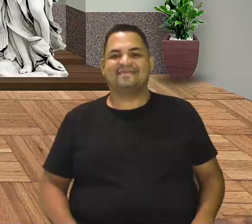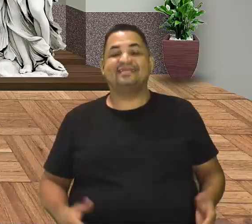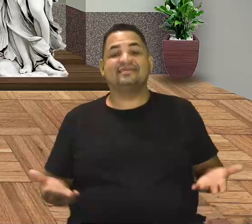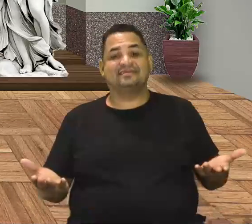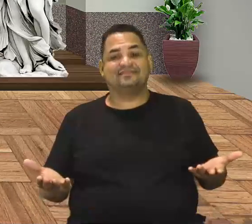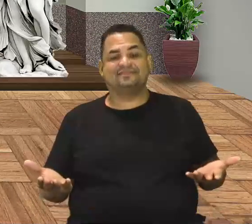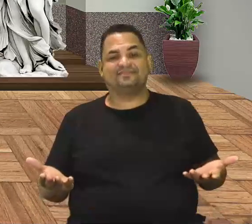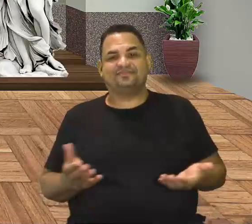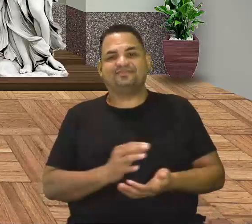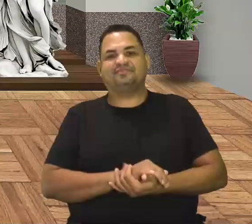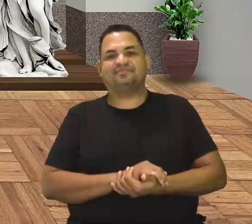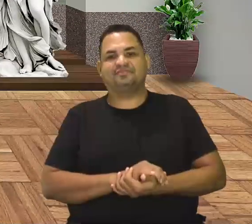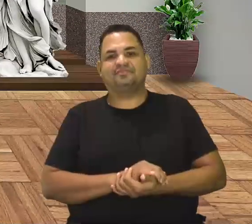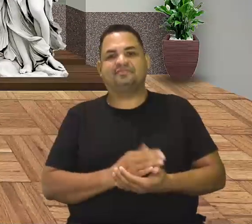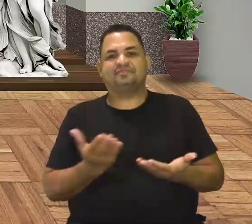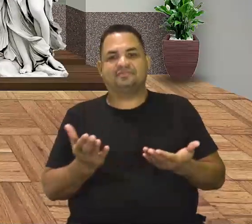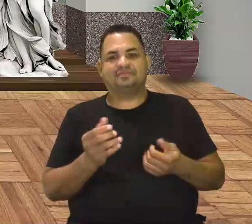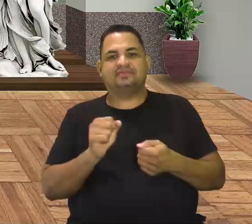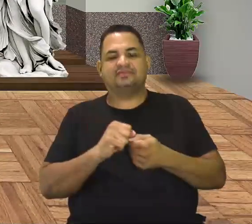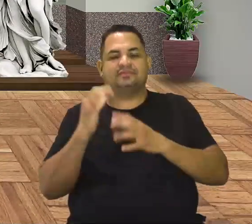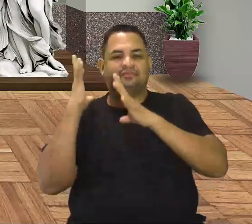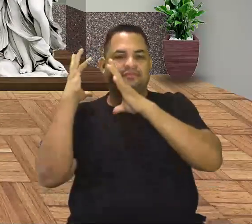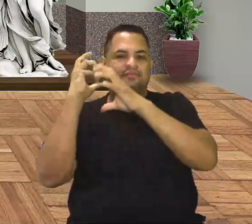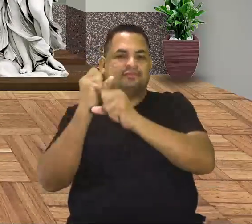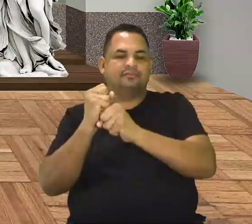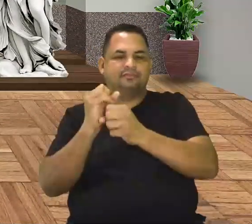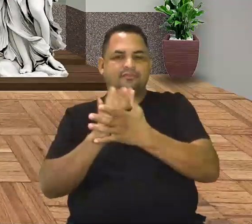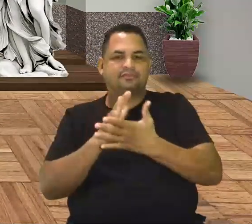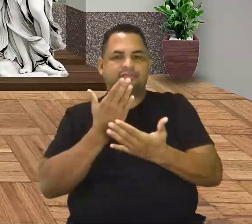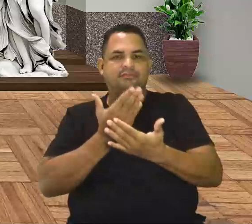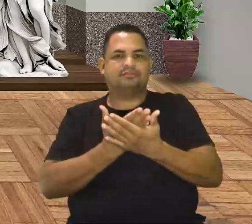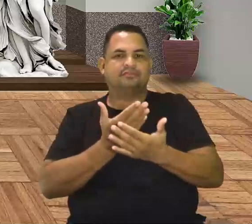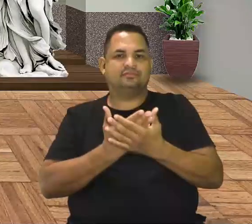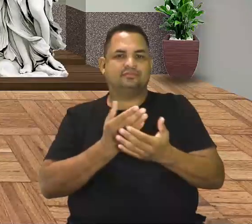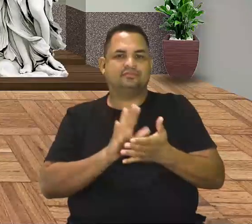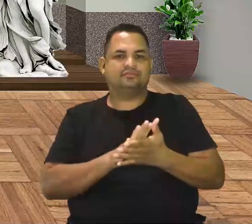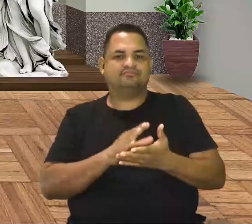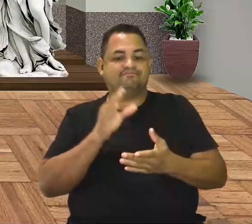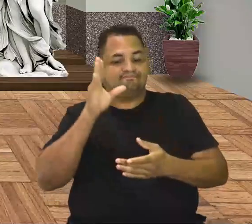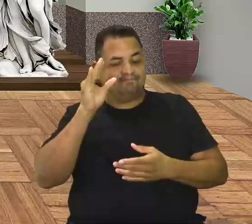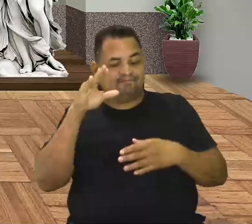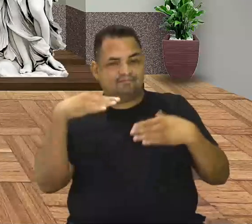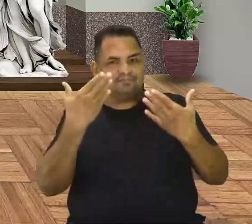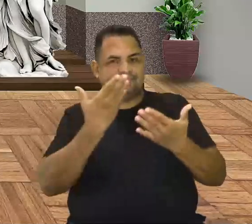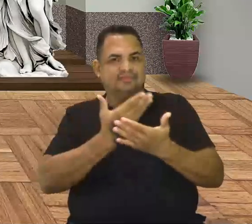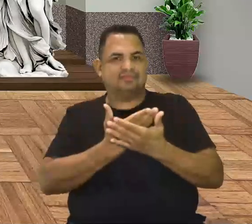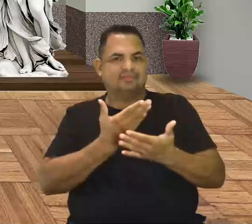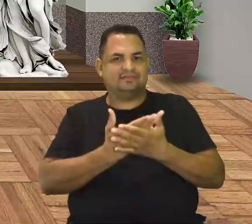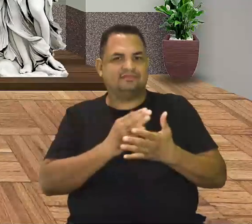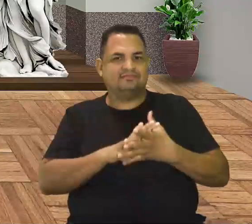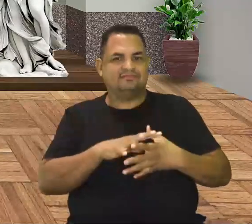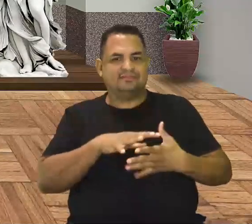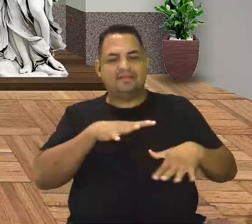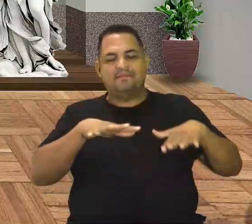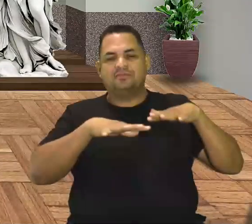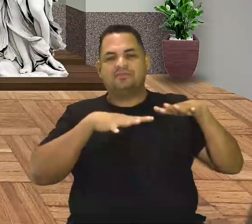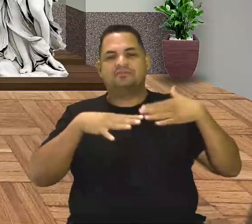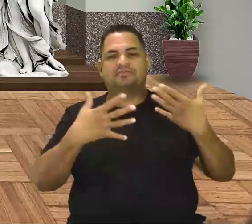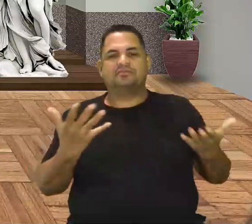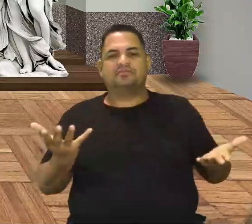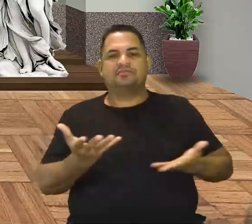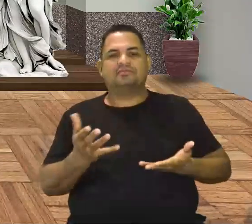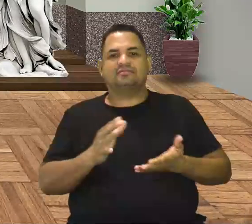E aí? Vamos lá para a revisão? Revisão que a aula está muito interessante. A aula está em movimento